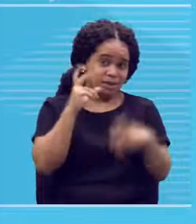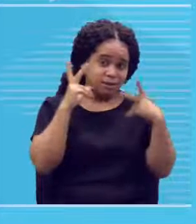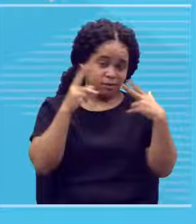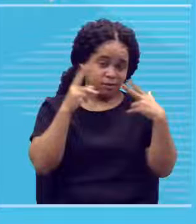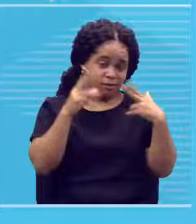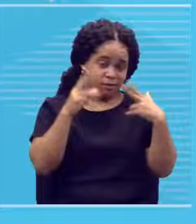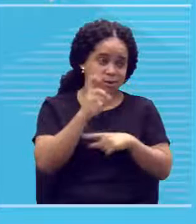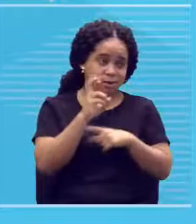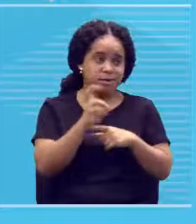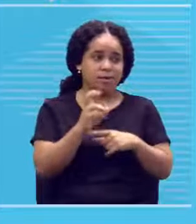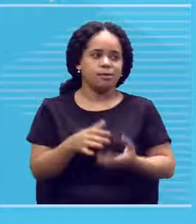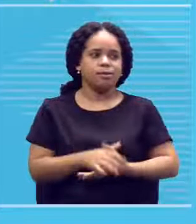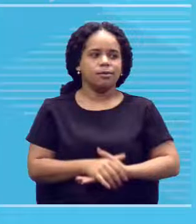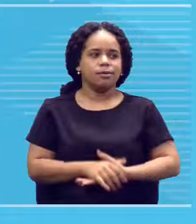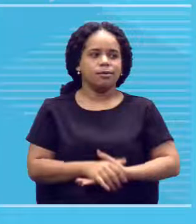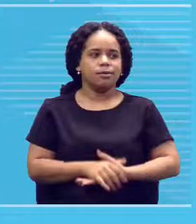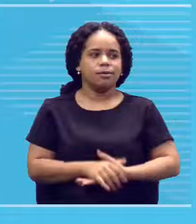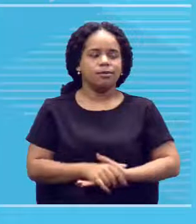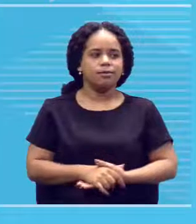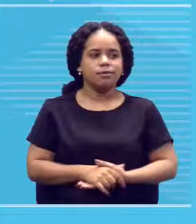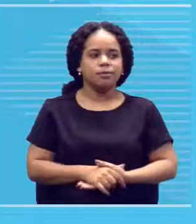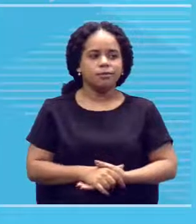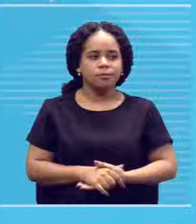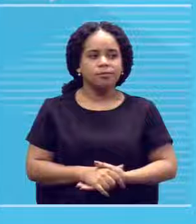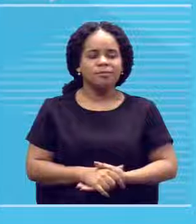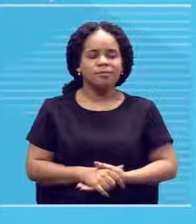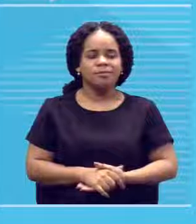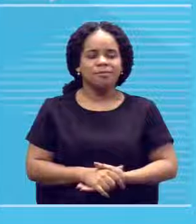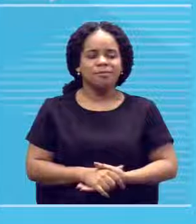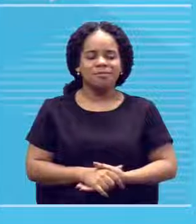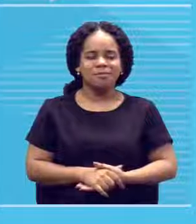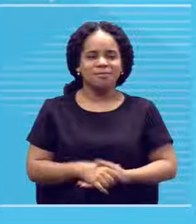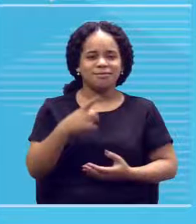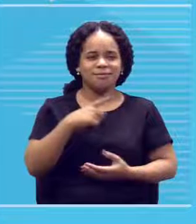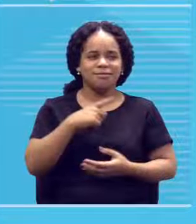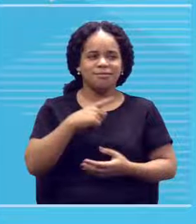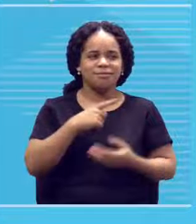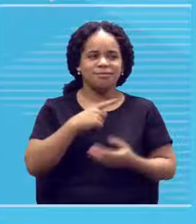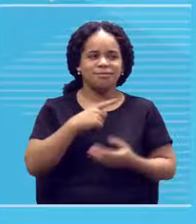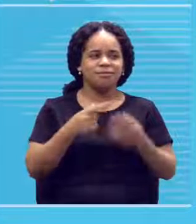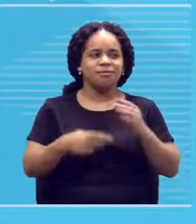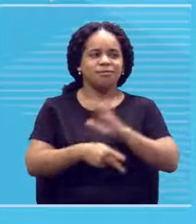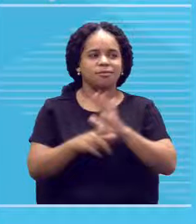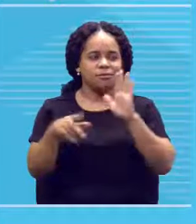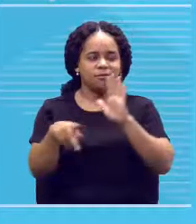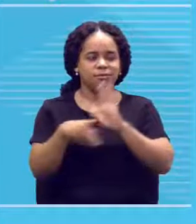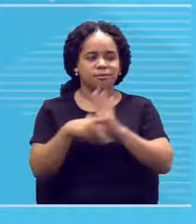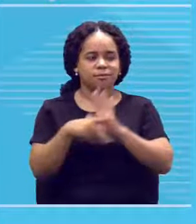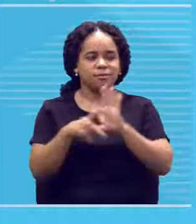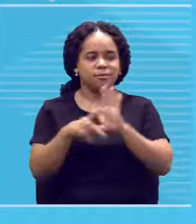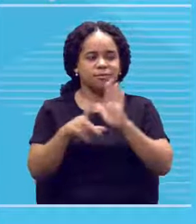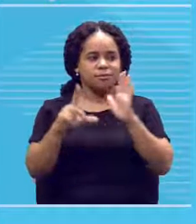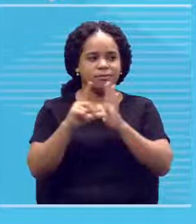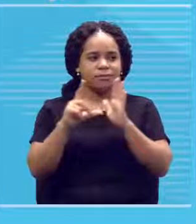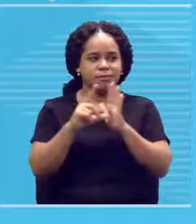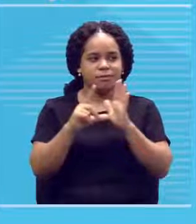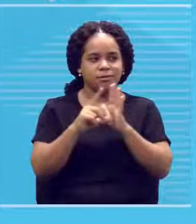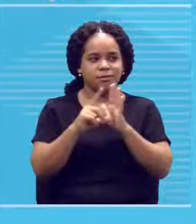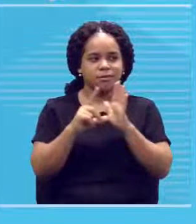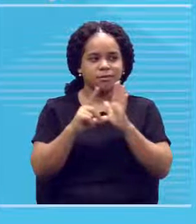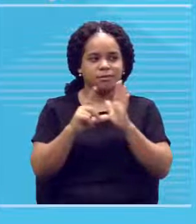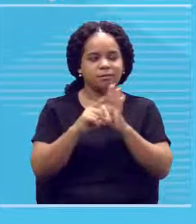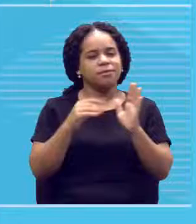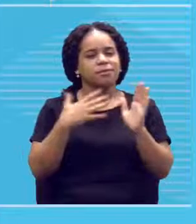se você pagava cinco tinha um armazém tia não tem um armazém que minha mãe comprava